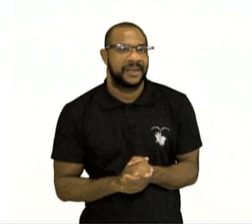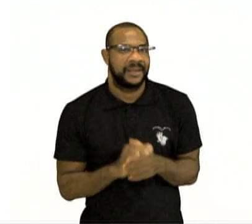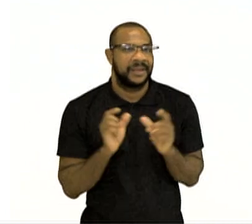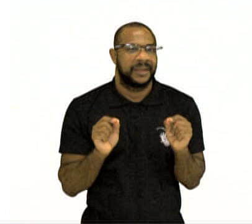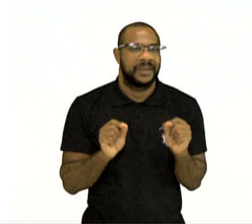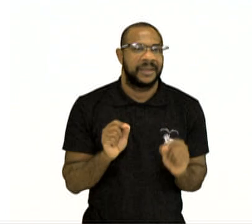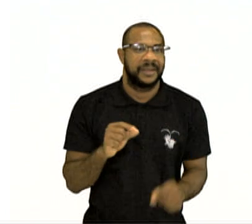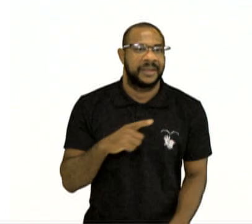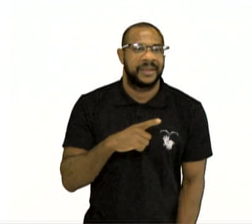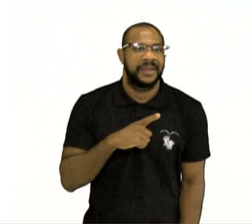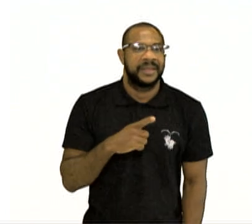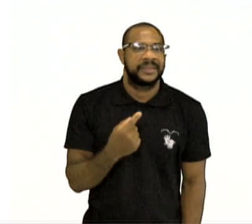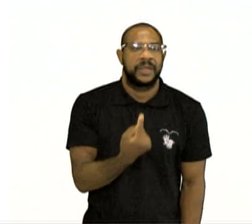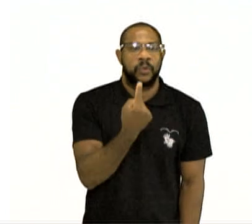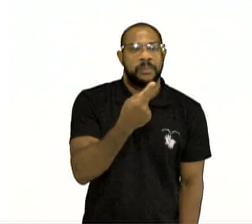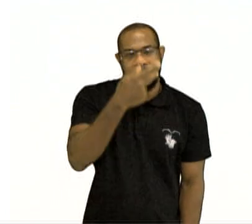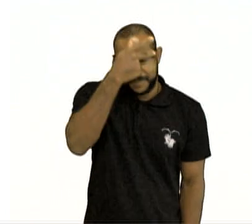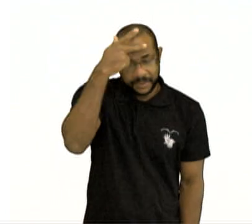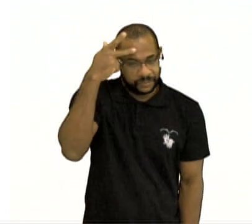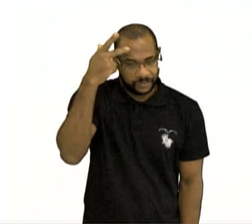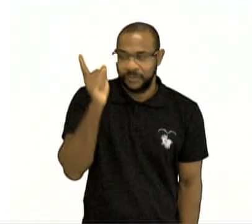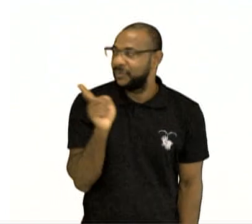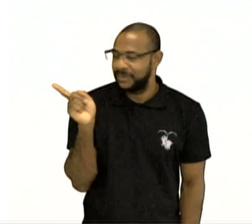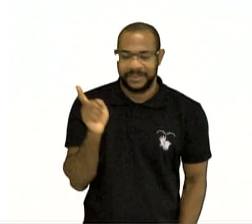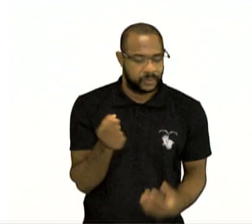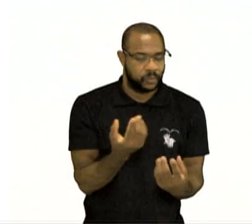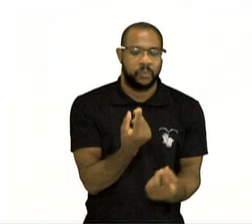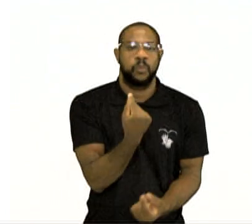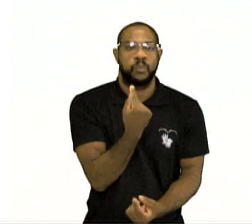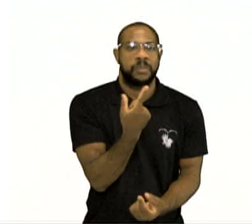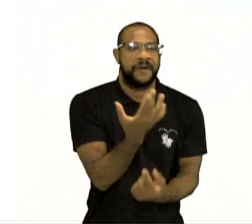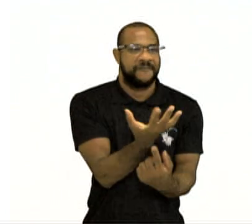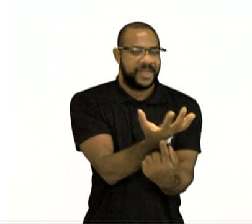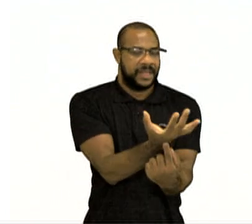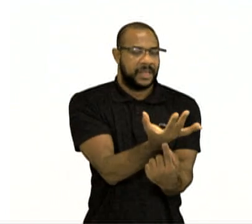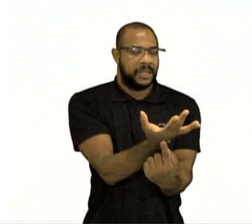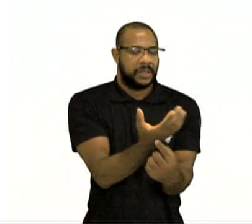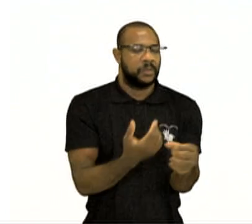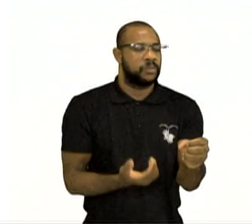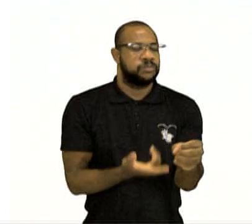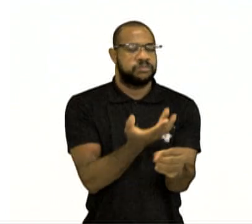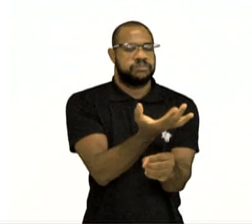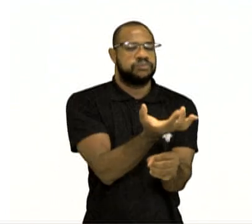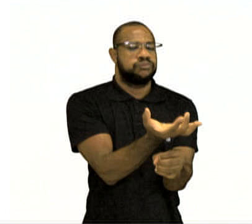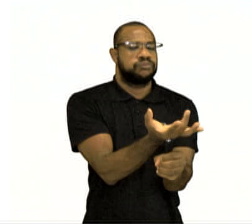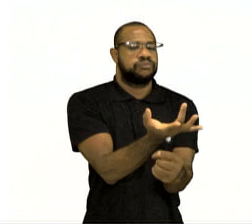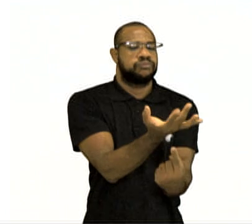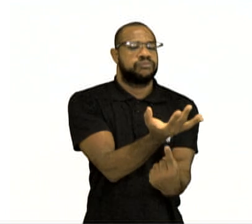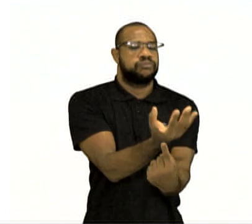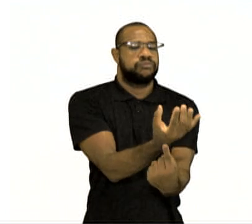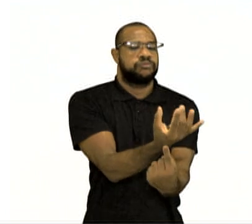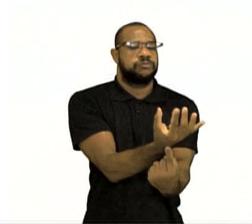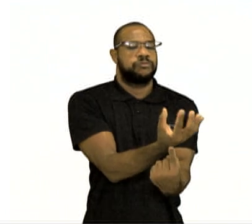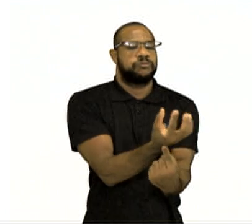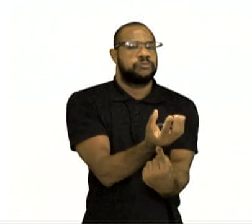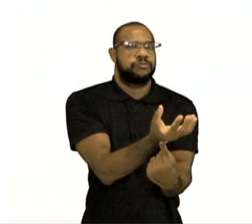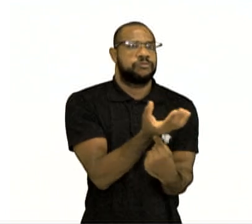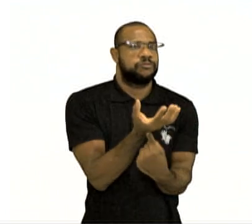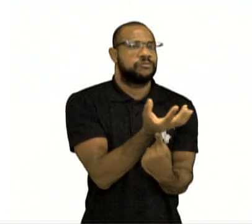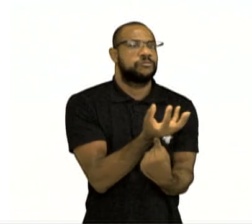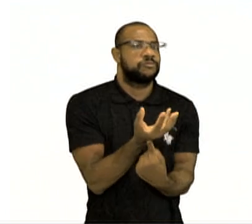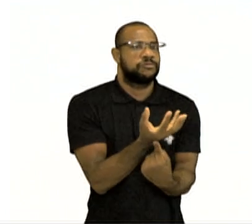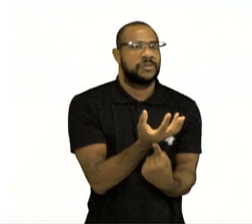temos uma pessoa com uma vela na mão, uma vela acesa, e esse espaço